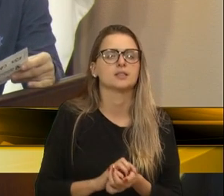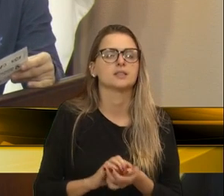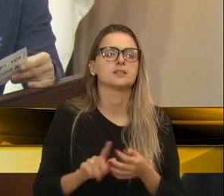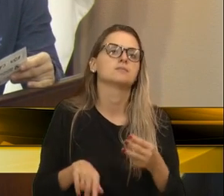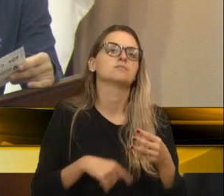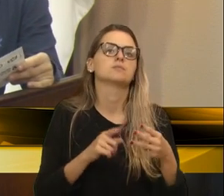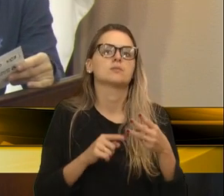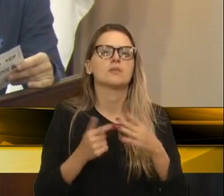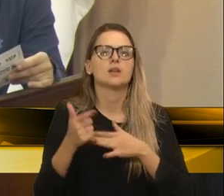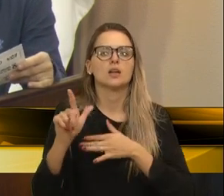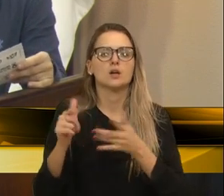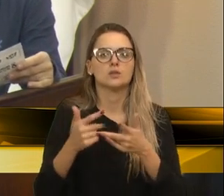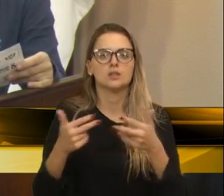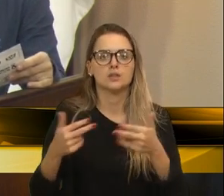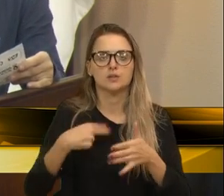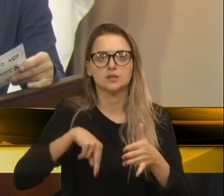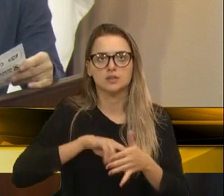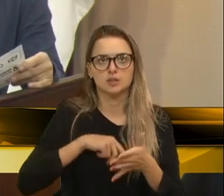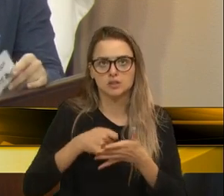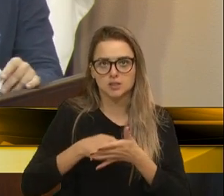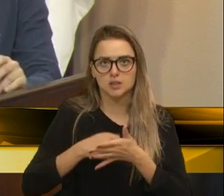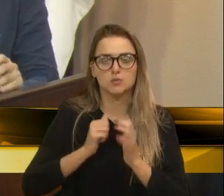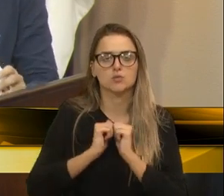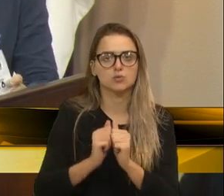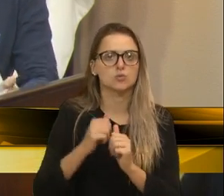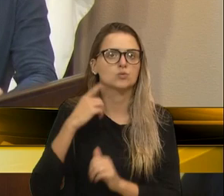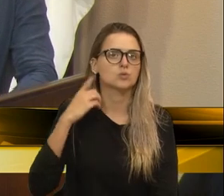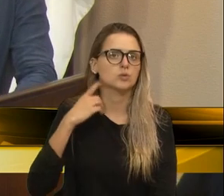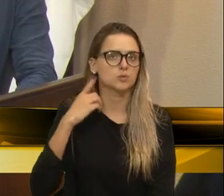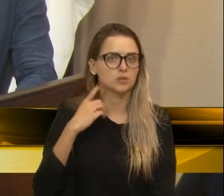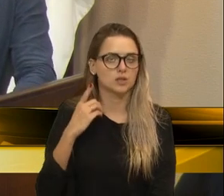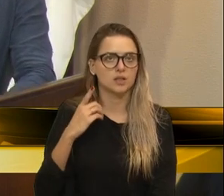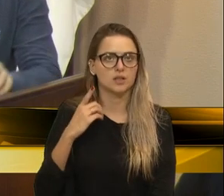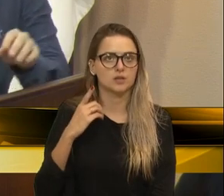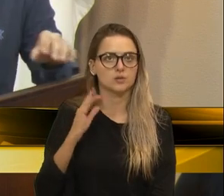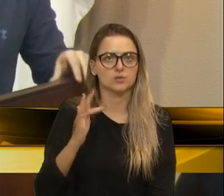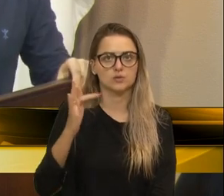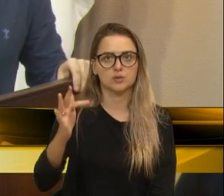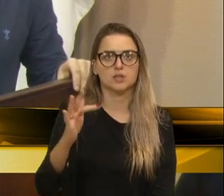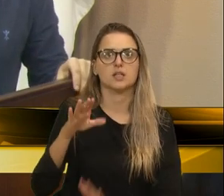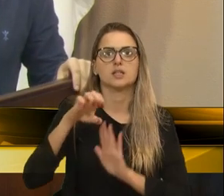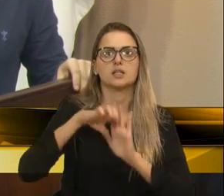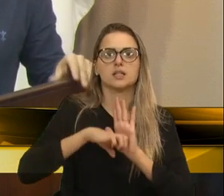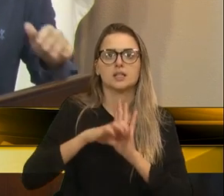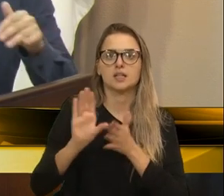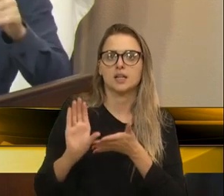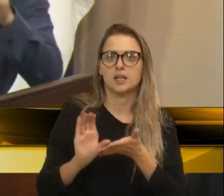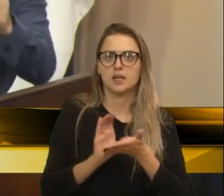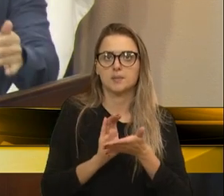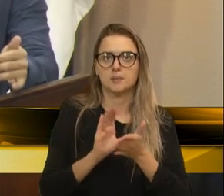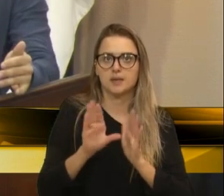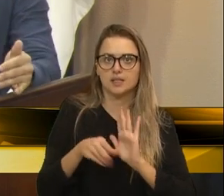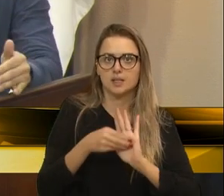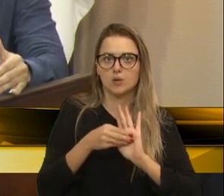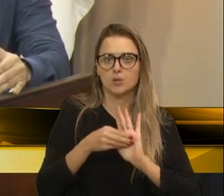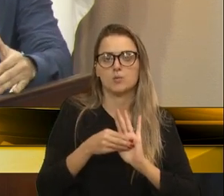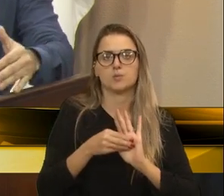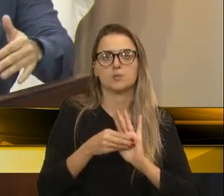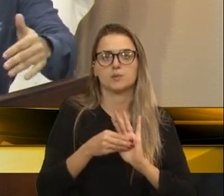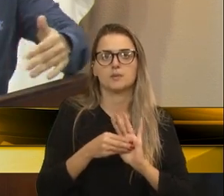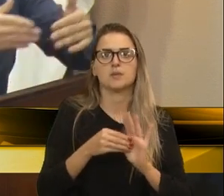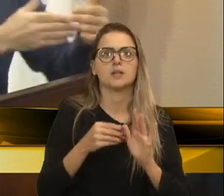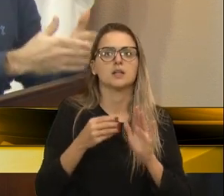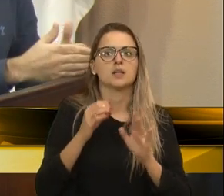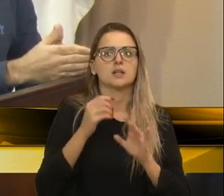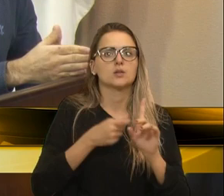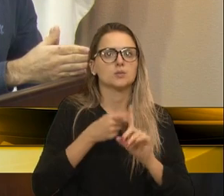outra que nós fomos buscar, então, com os deputados federais, as emendas parlamentares. Lá em outubro, nós já